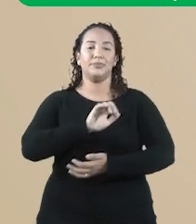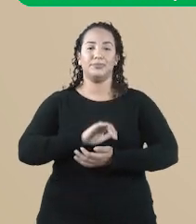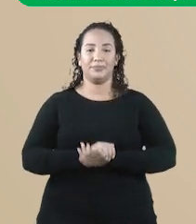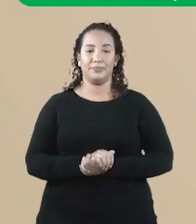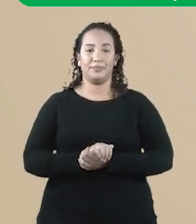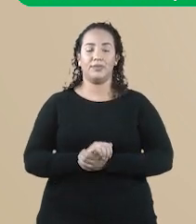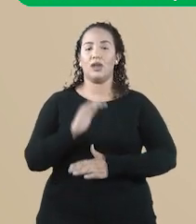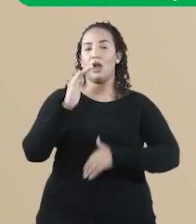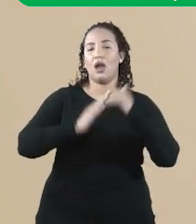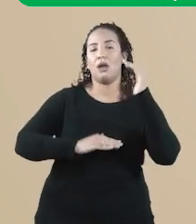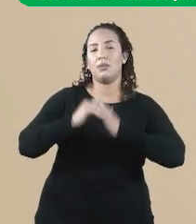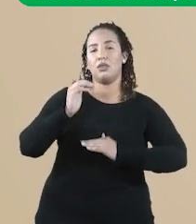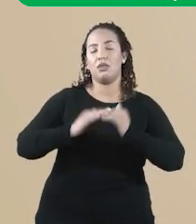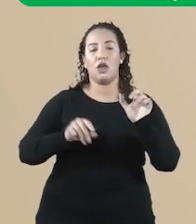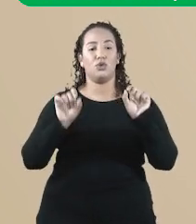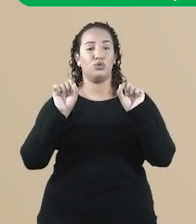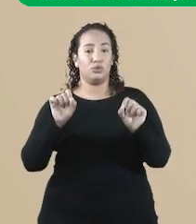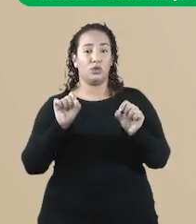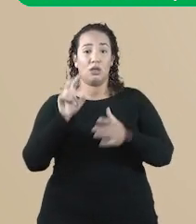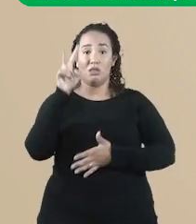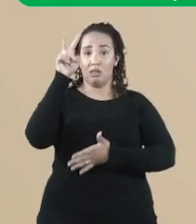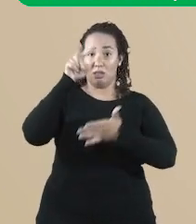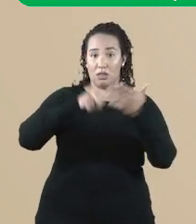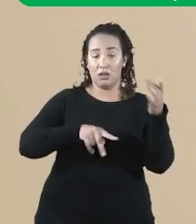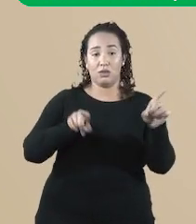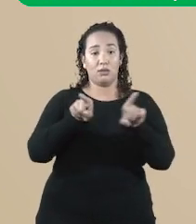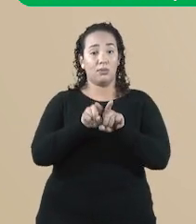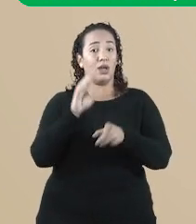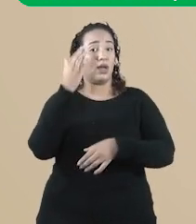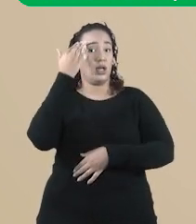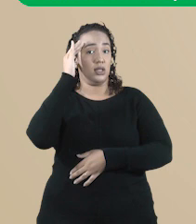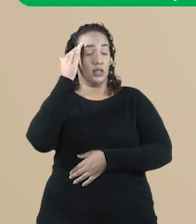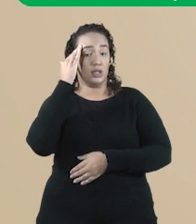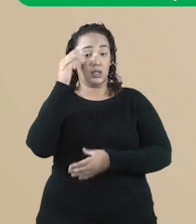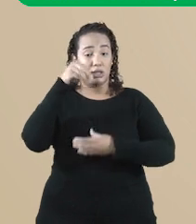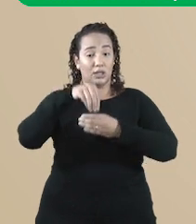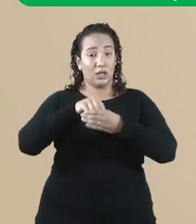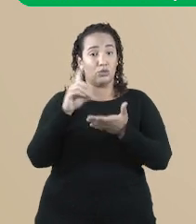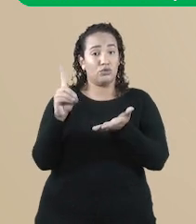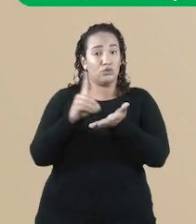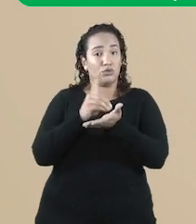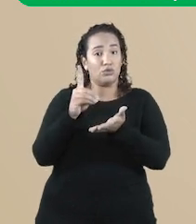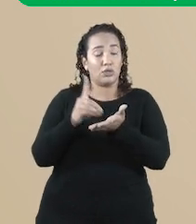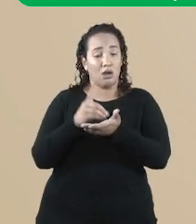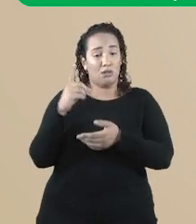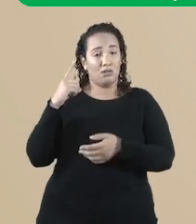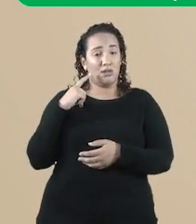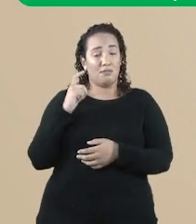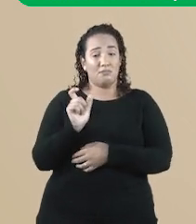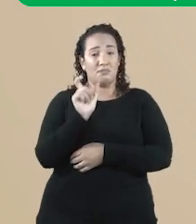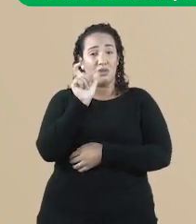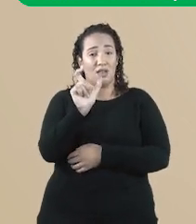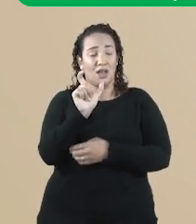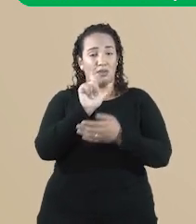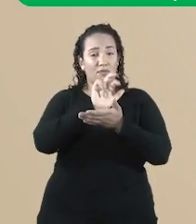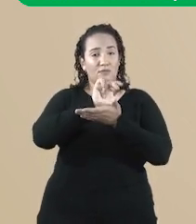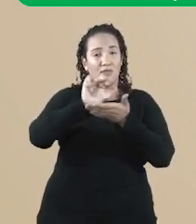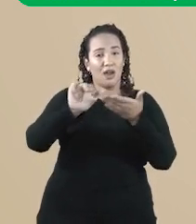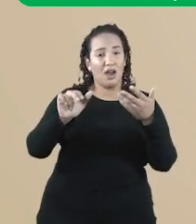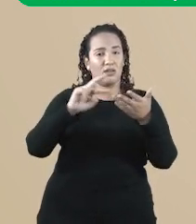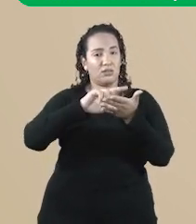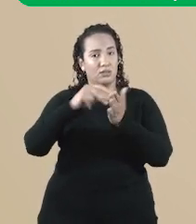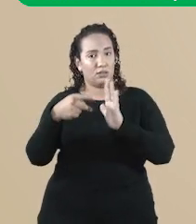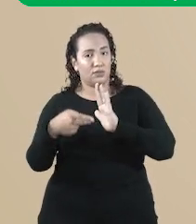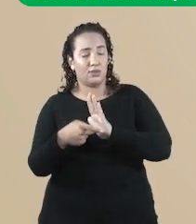Fundamental Anos Iniciais e trabalha a habilidade ler e compreender verbetes de dicionário, identificando a sua estrutura,